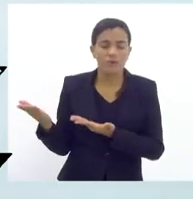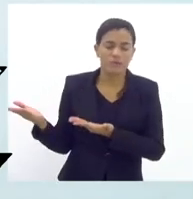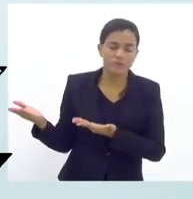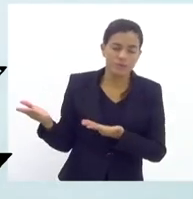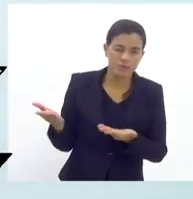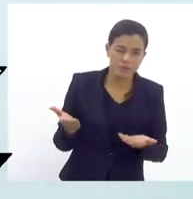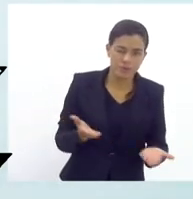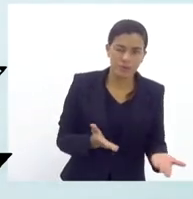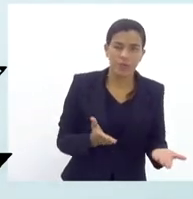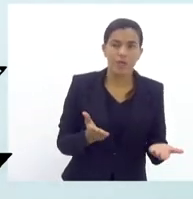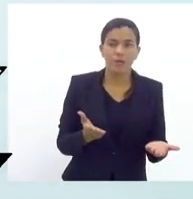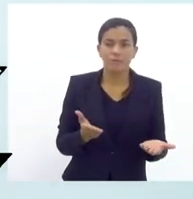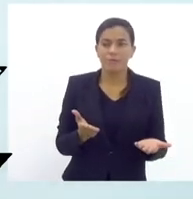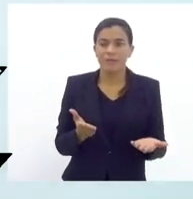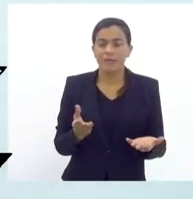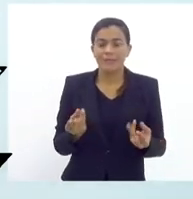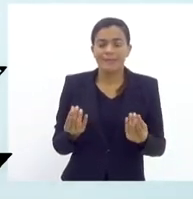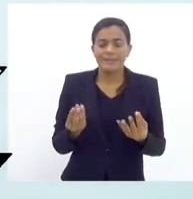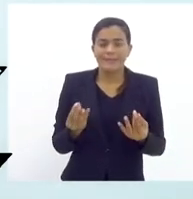muita